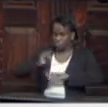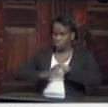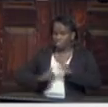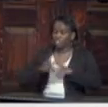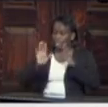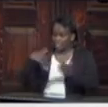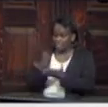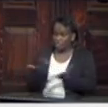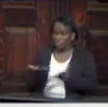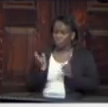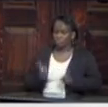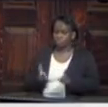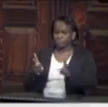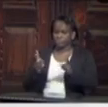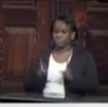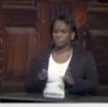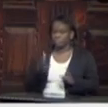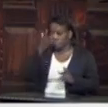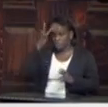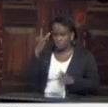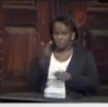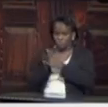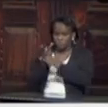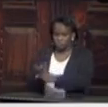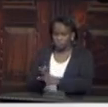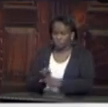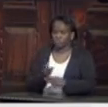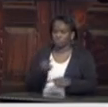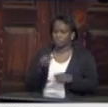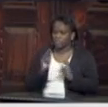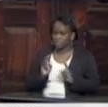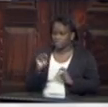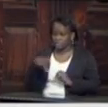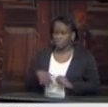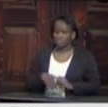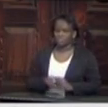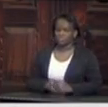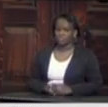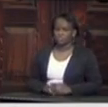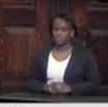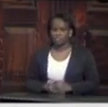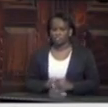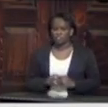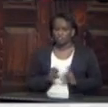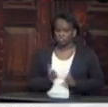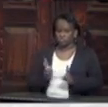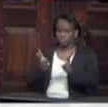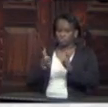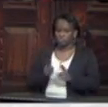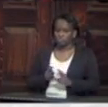vem fazendo. Então o pessoal encaminha o voto sim, senhor presidente. Encaminhar, presidente.